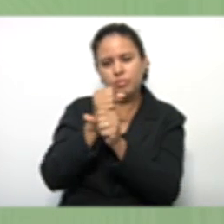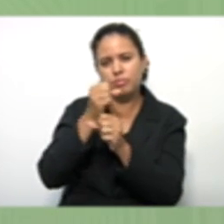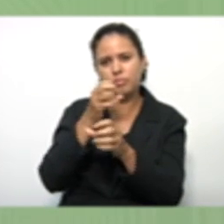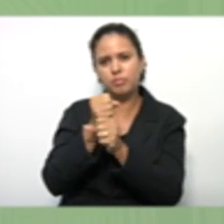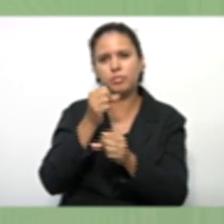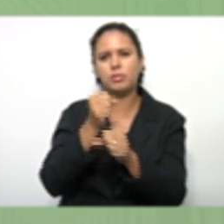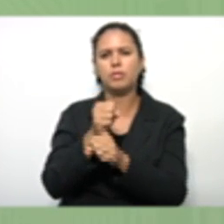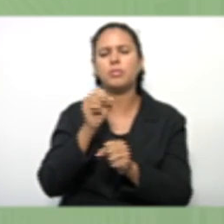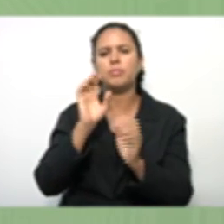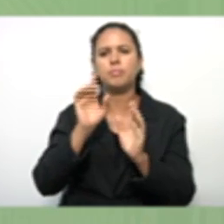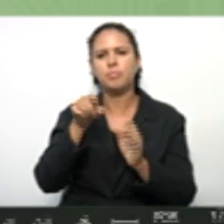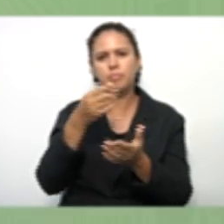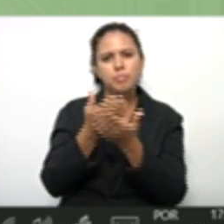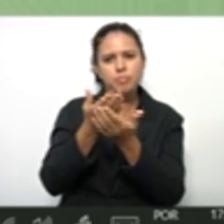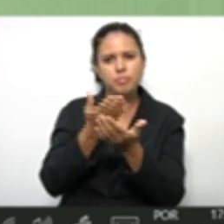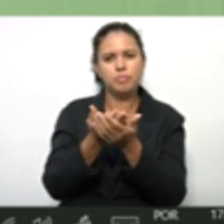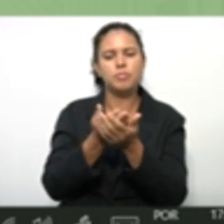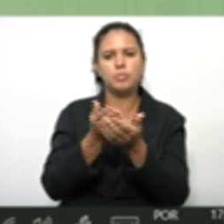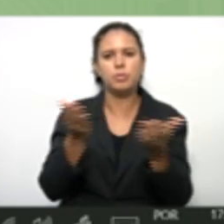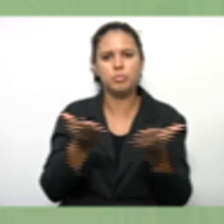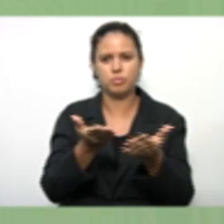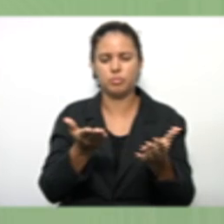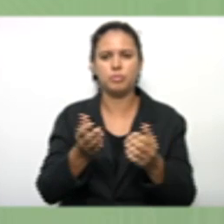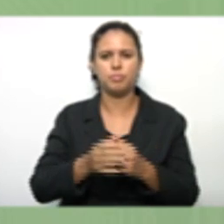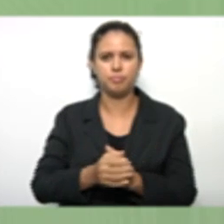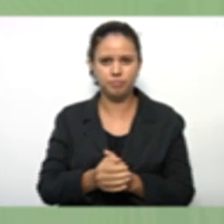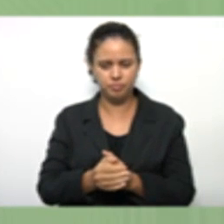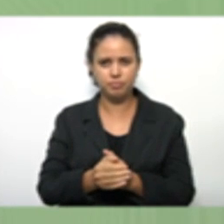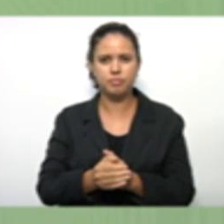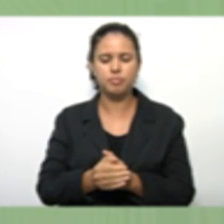você estudou nesta aula.